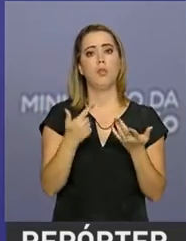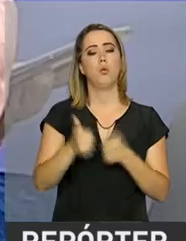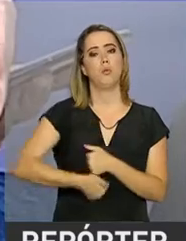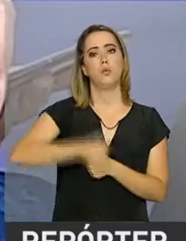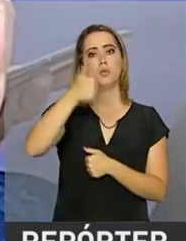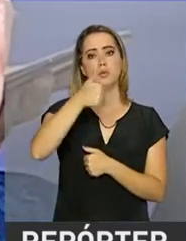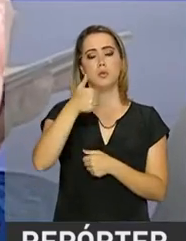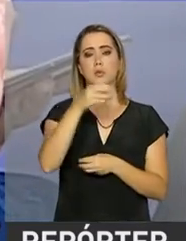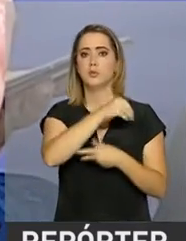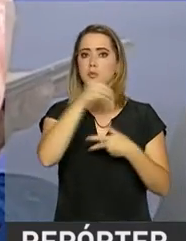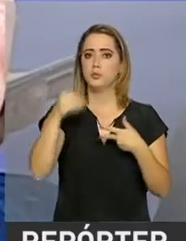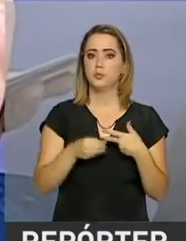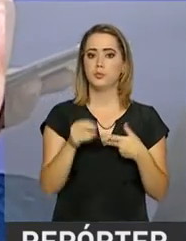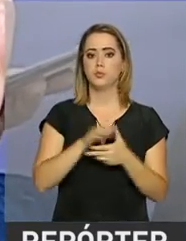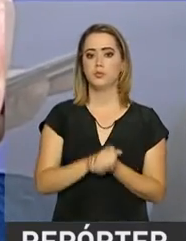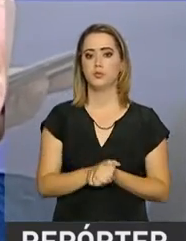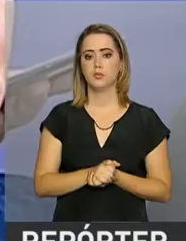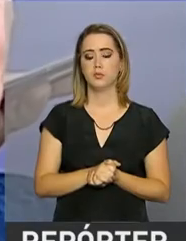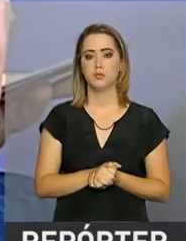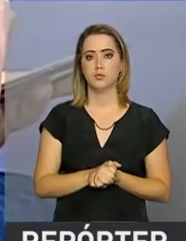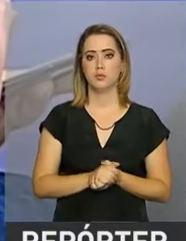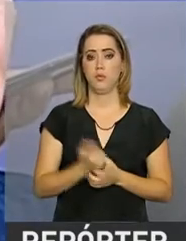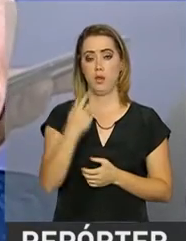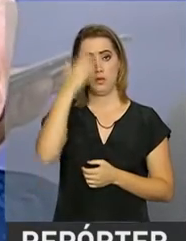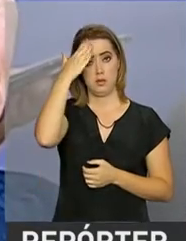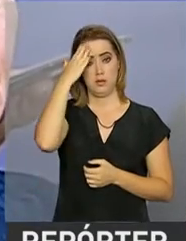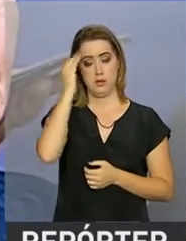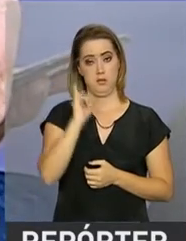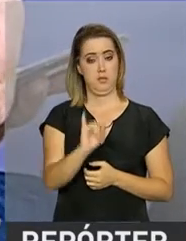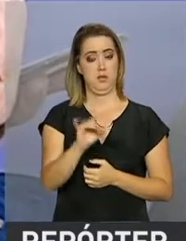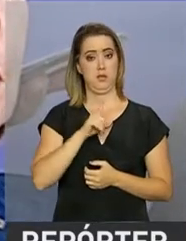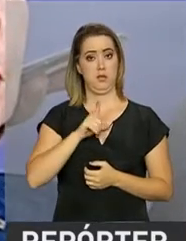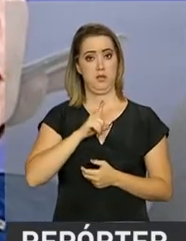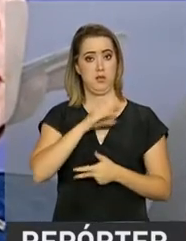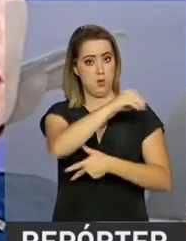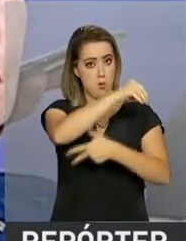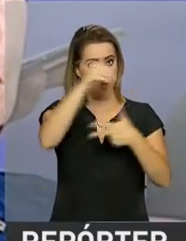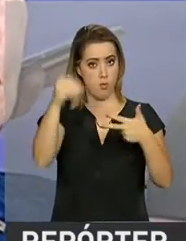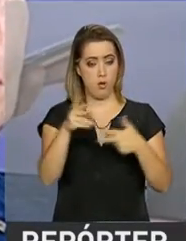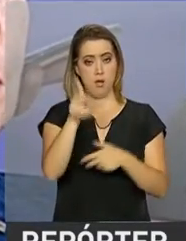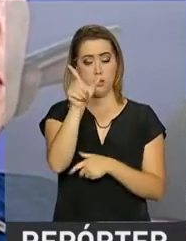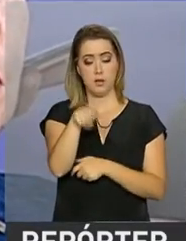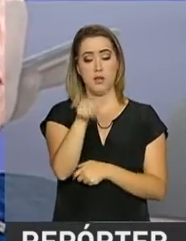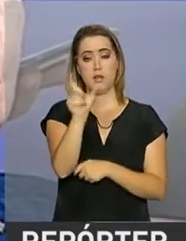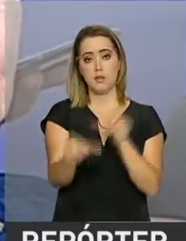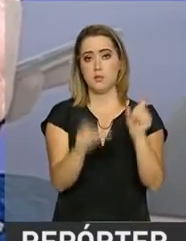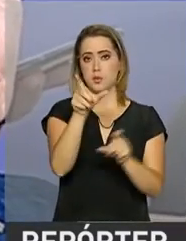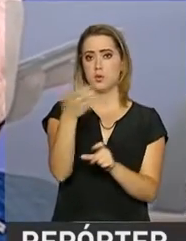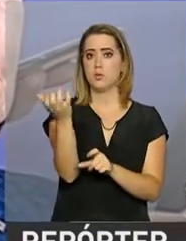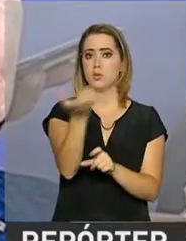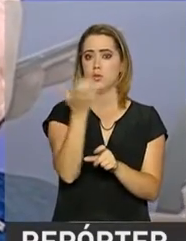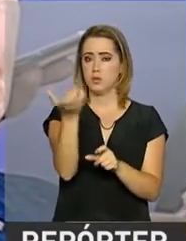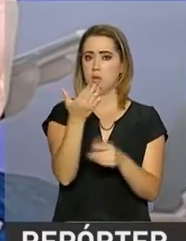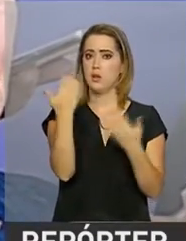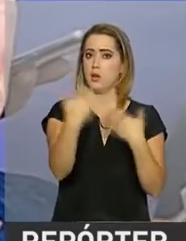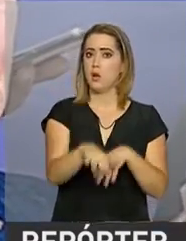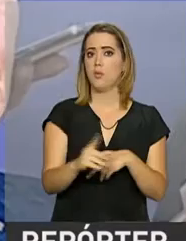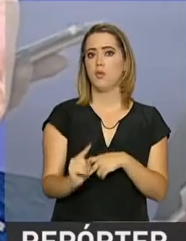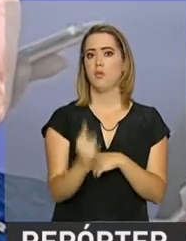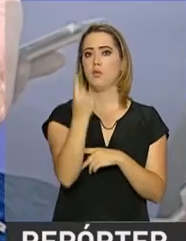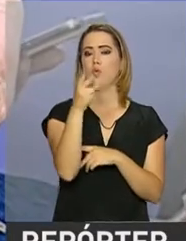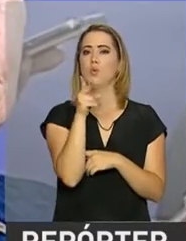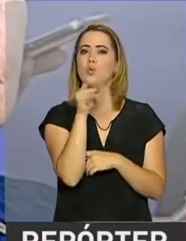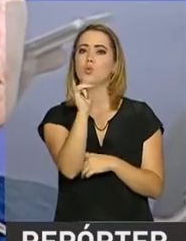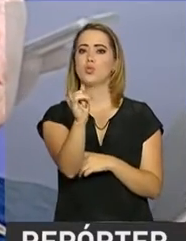exame primeiro saber se porventura os estudantes e aqueles que participam do enem desejam a prova aplicada em um único